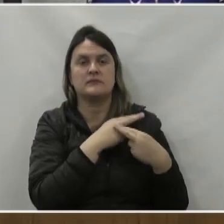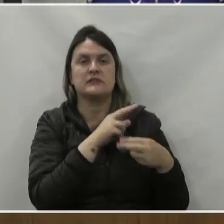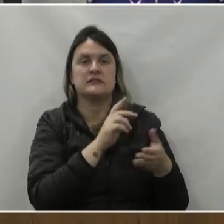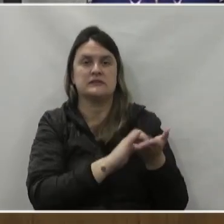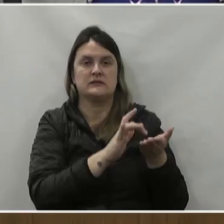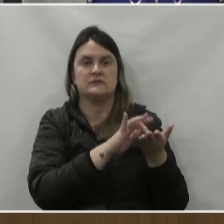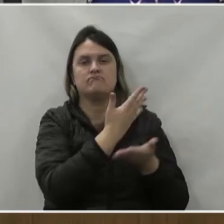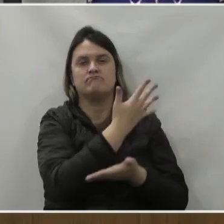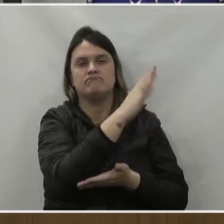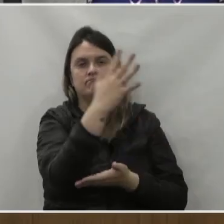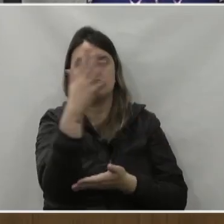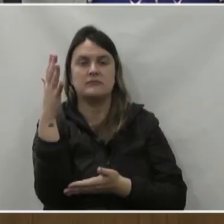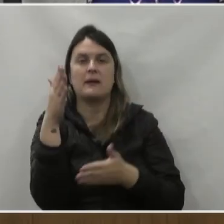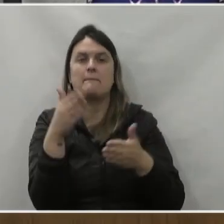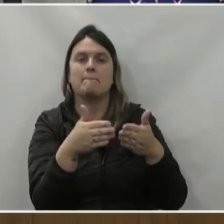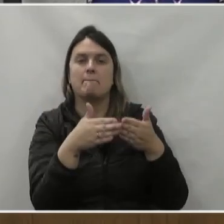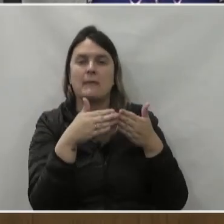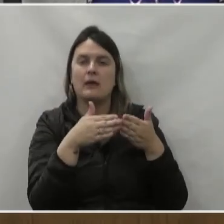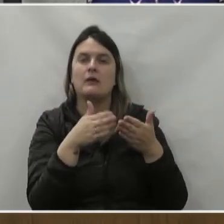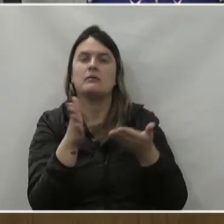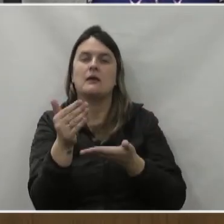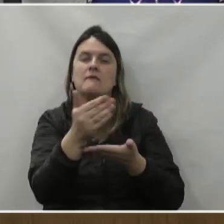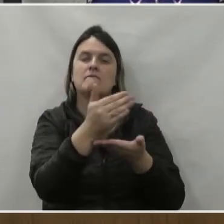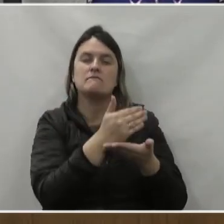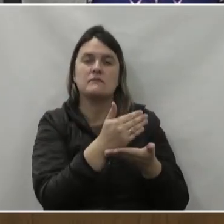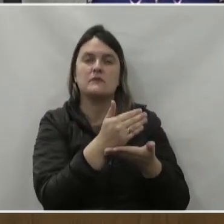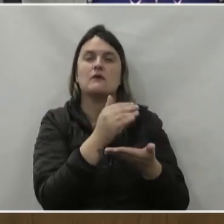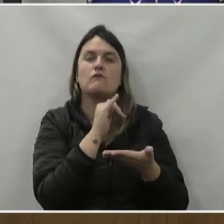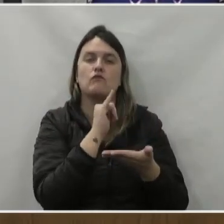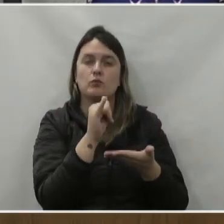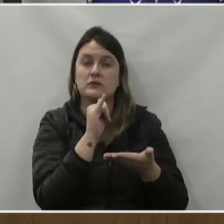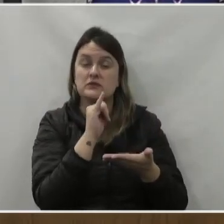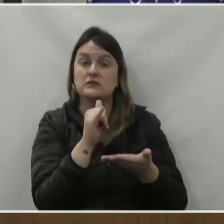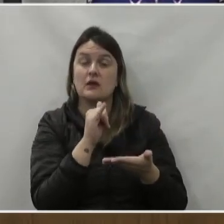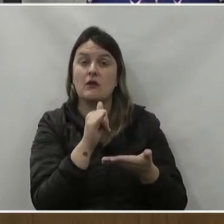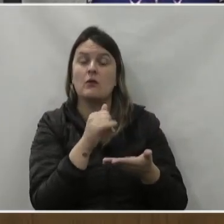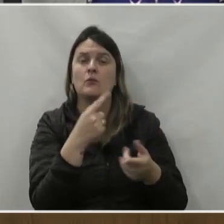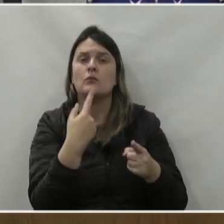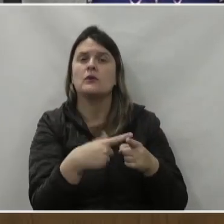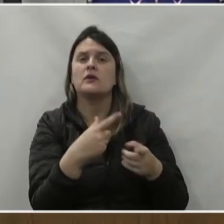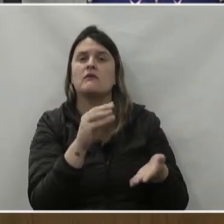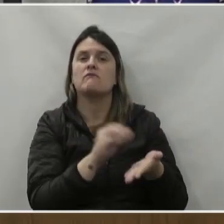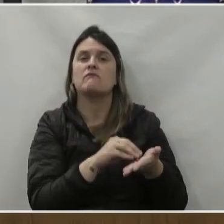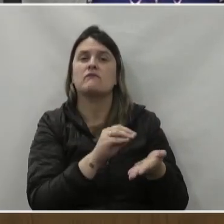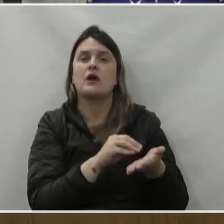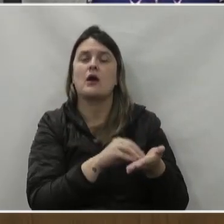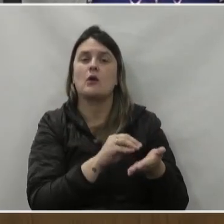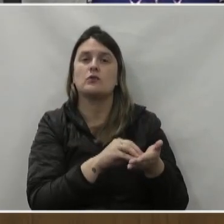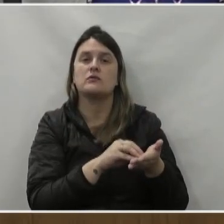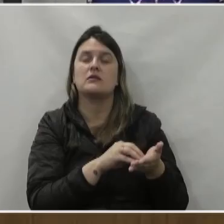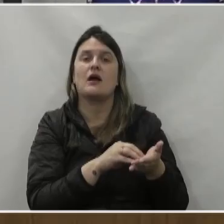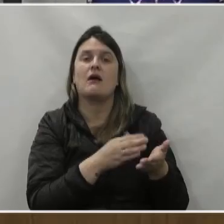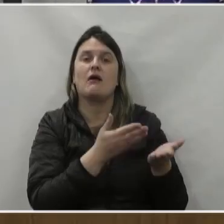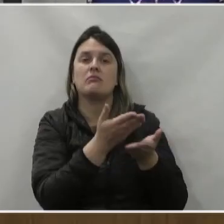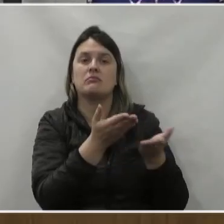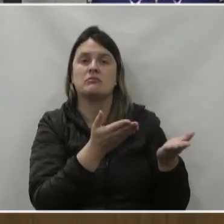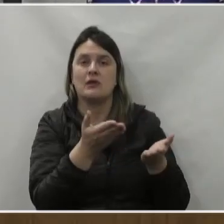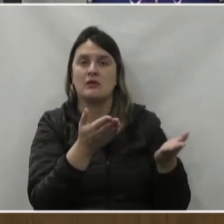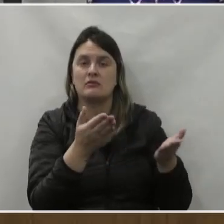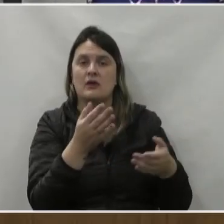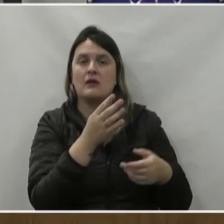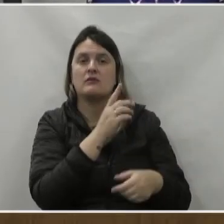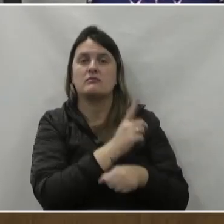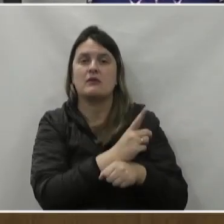Ambiente, requeiro informações e medidas efetivas diante da ausência de plantão de atendimento no setor de